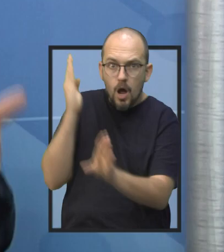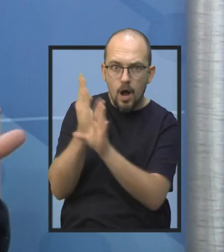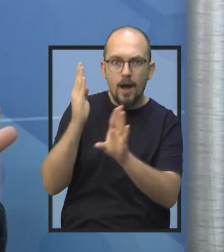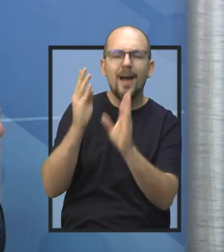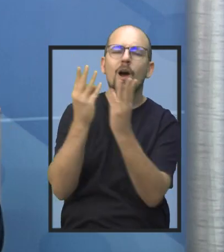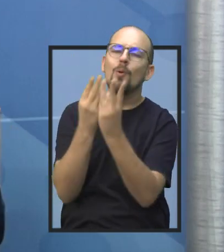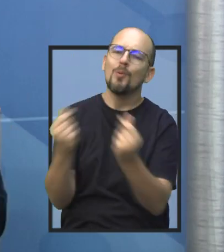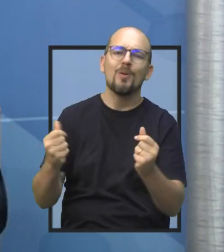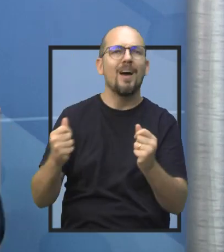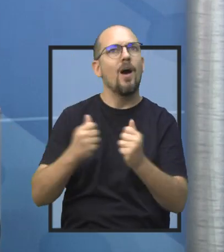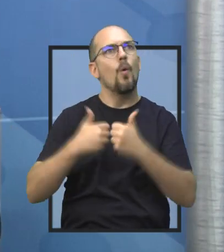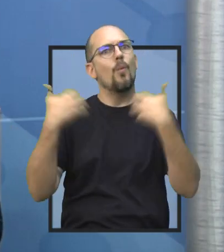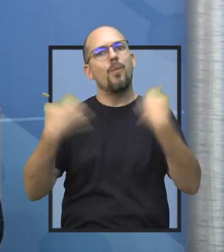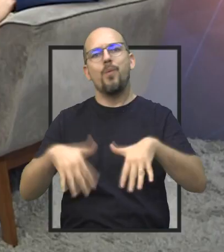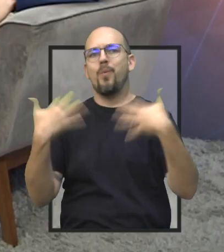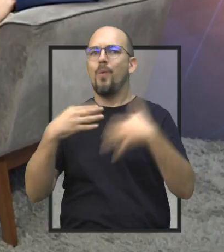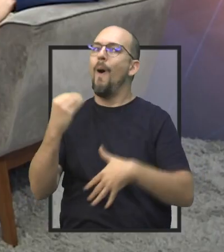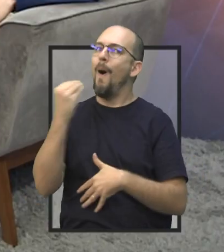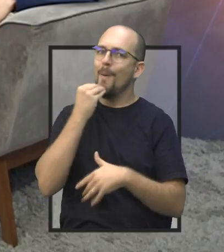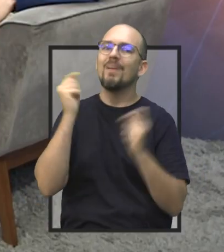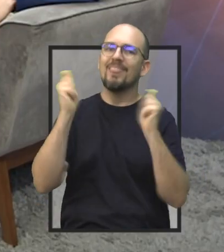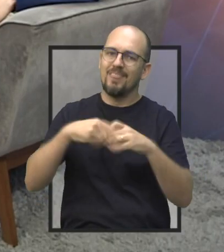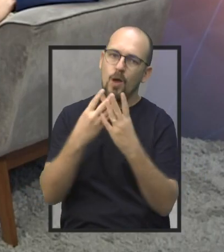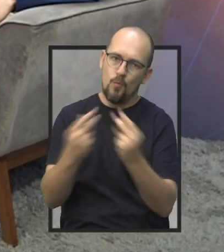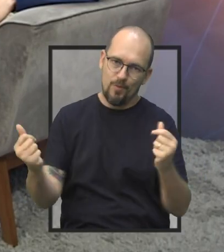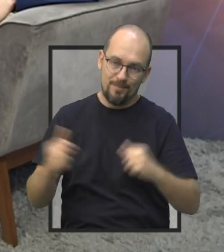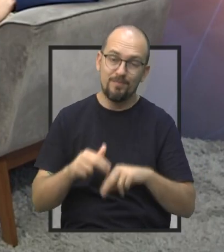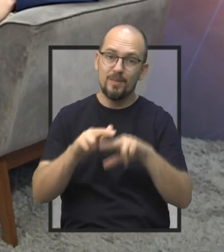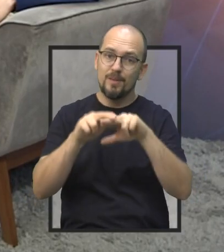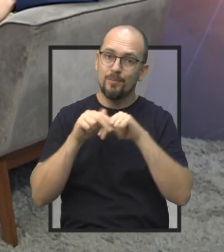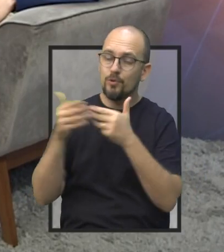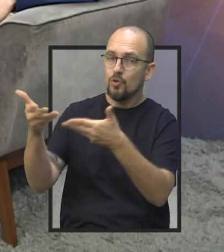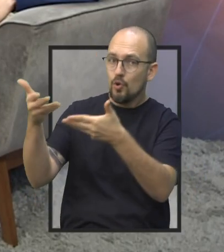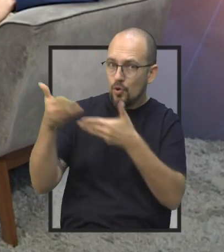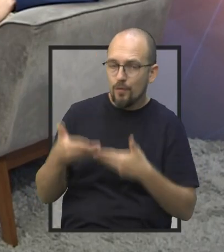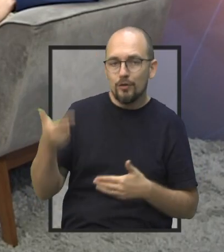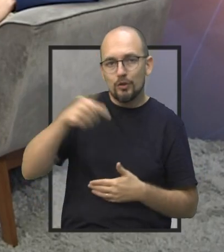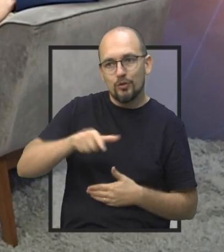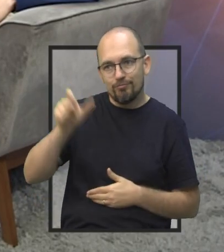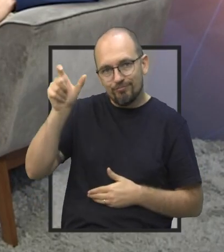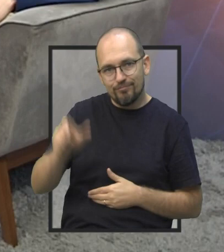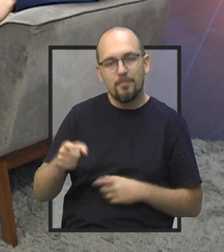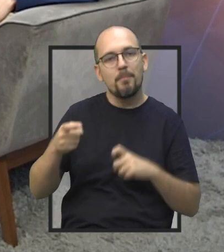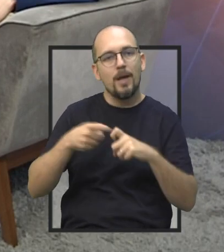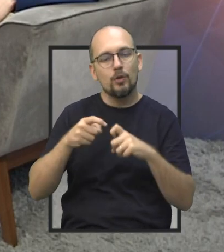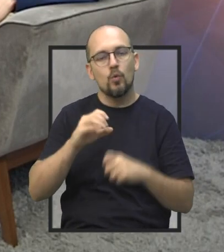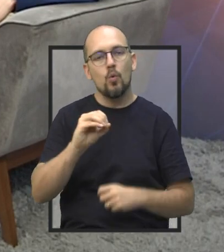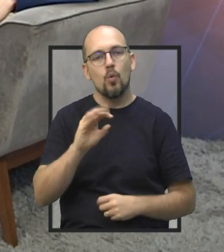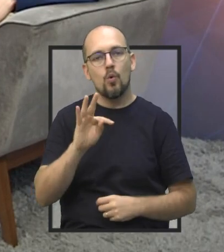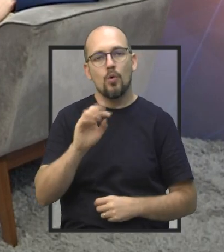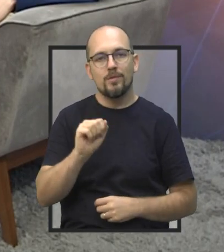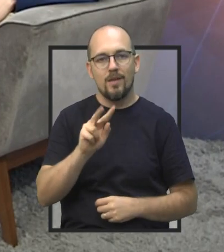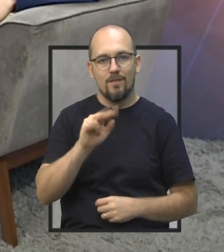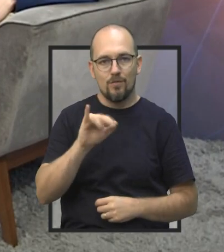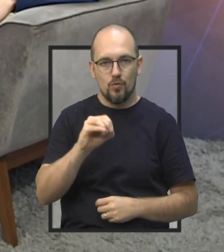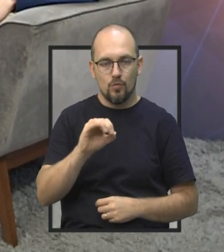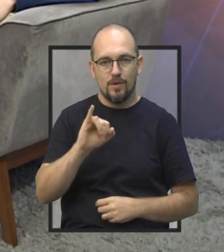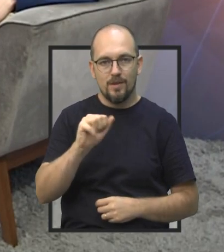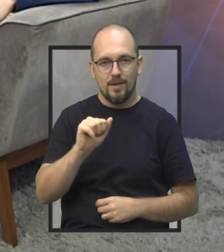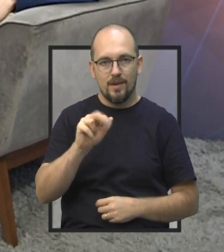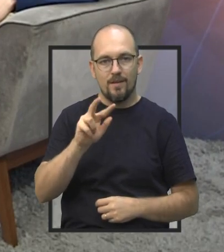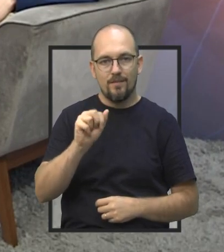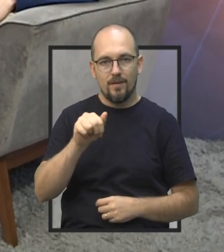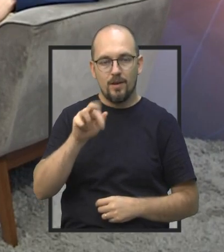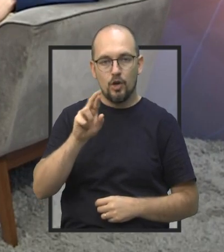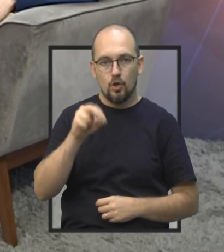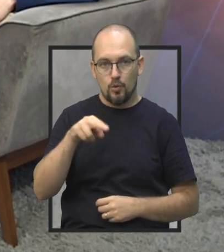para falar sobre este importante assunto, nós convidamos mais uma vez o Dr. Otávio Iavarone, que é